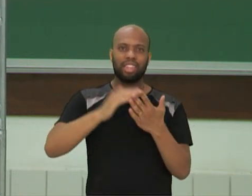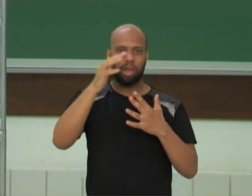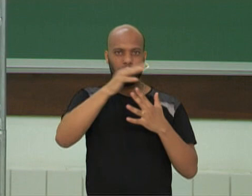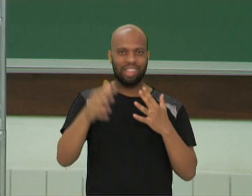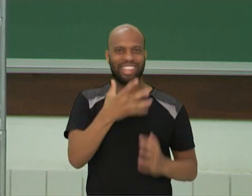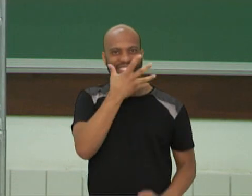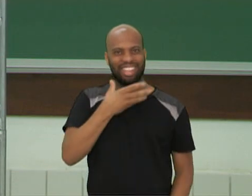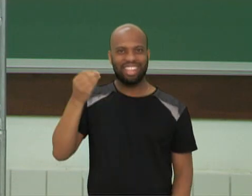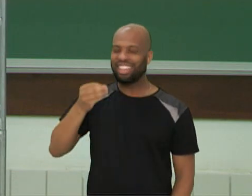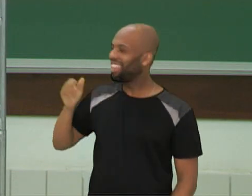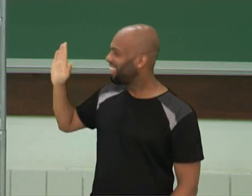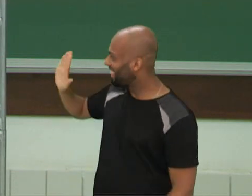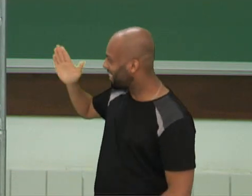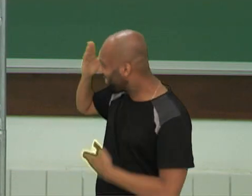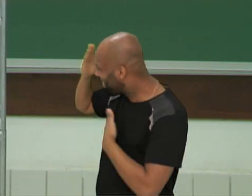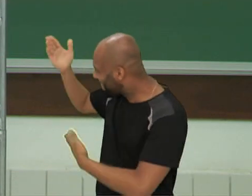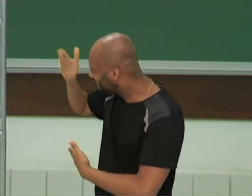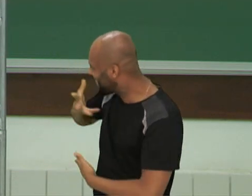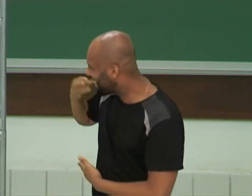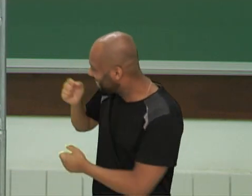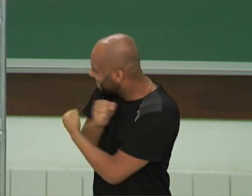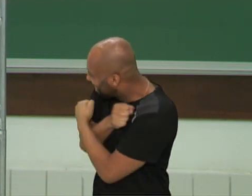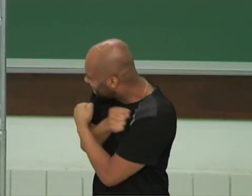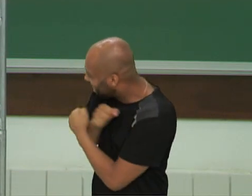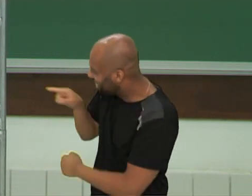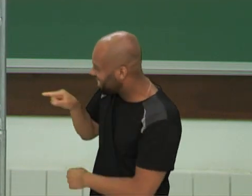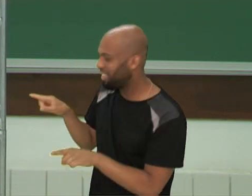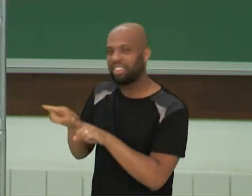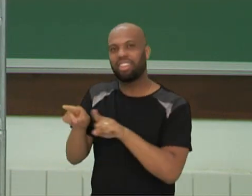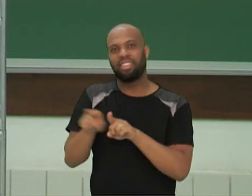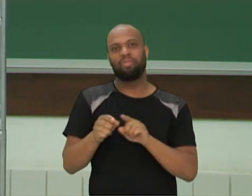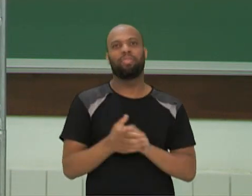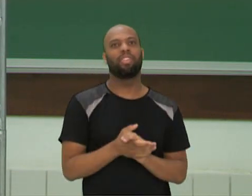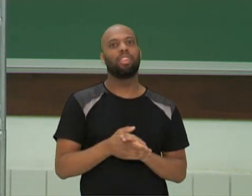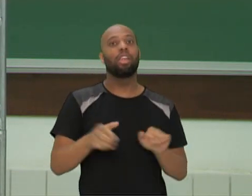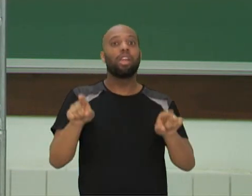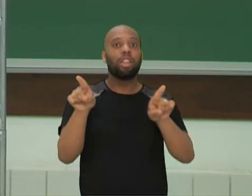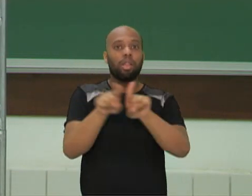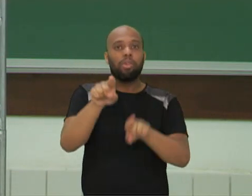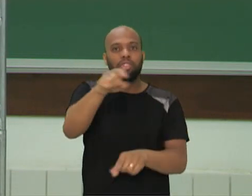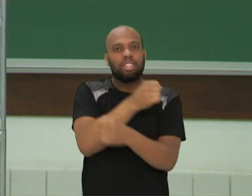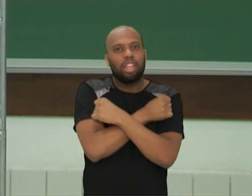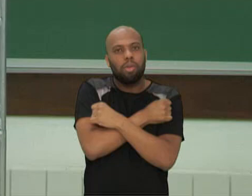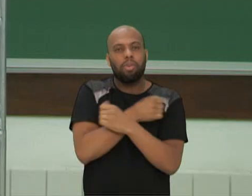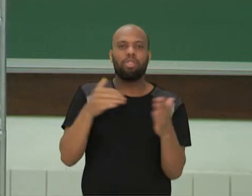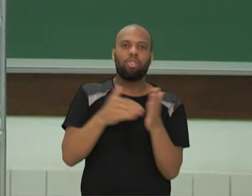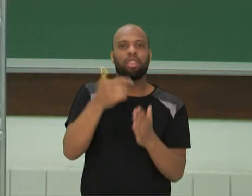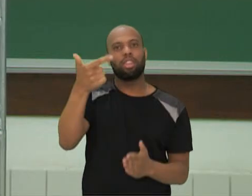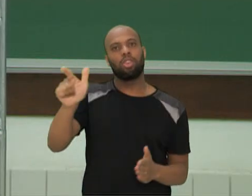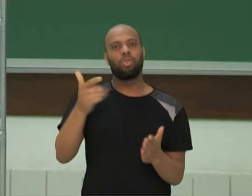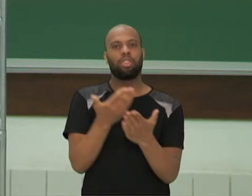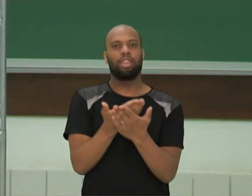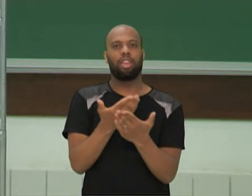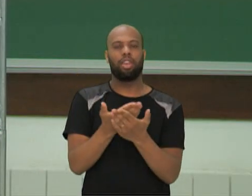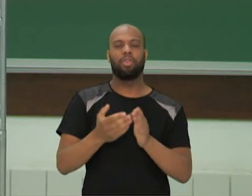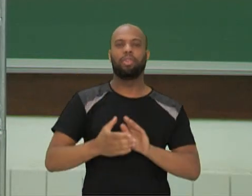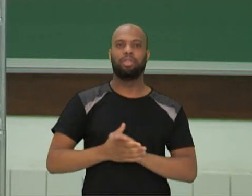de Libra, Natan. Muito obrigado, Natan. Um forte abraço para você, estudante, e até a próxima aula.